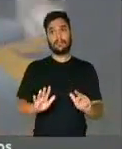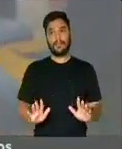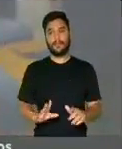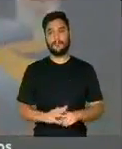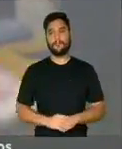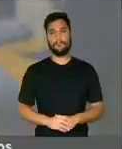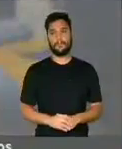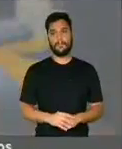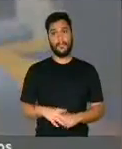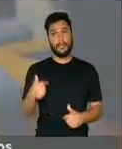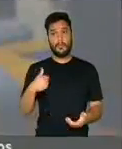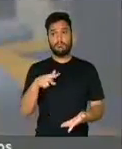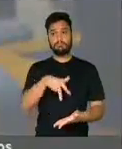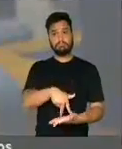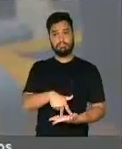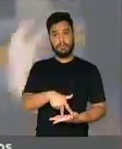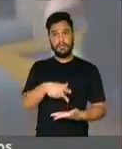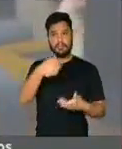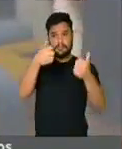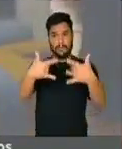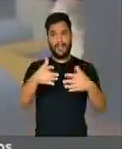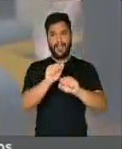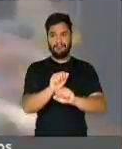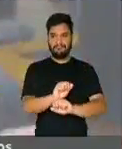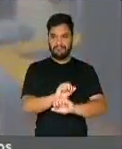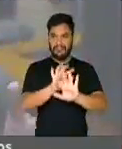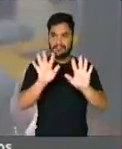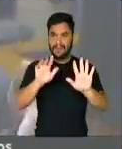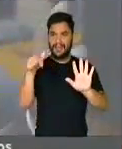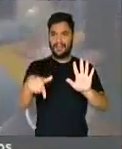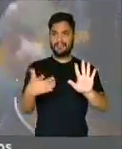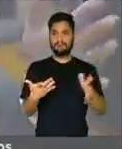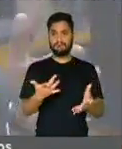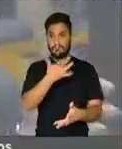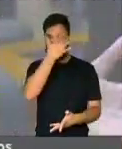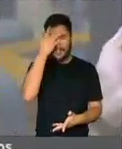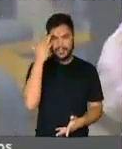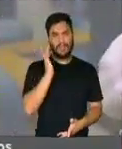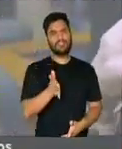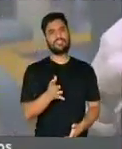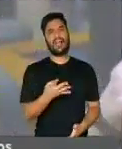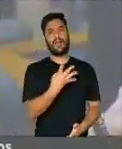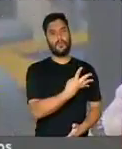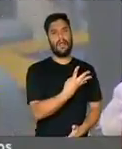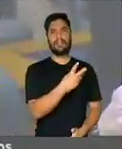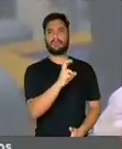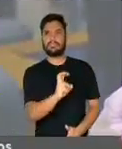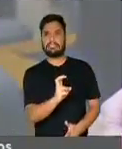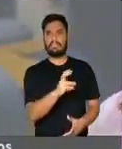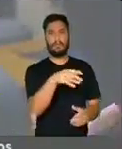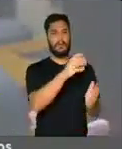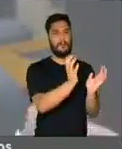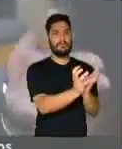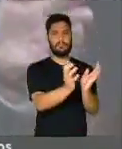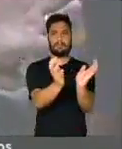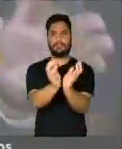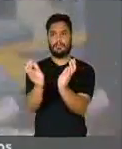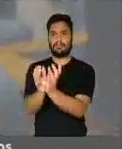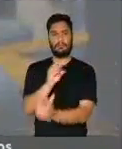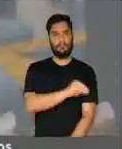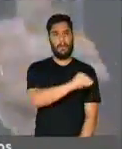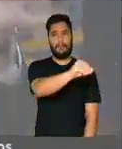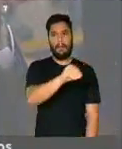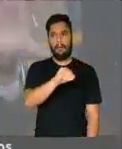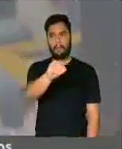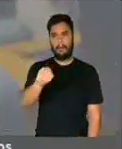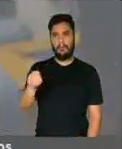E eu vim aqui falar muito em transparência. Pessoas que já passou por 4, 5 partidos vêm falar em transparência. Transparência é